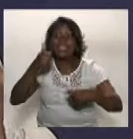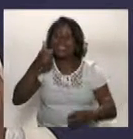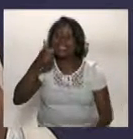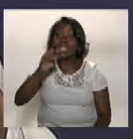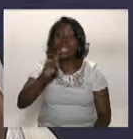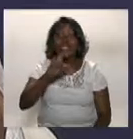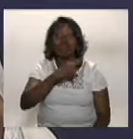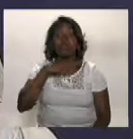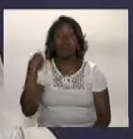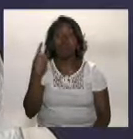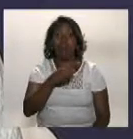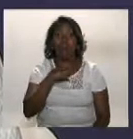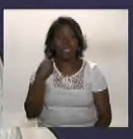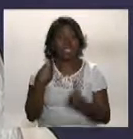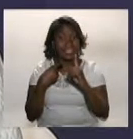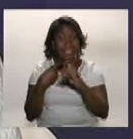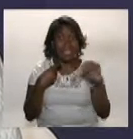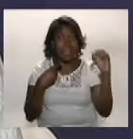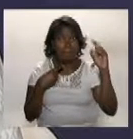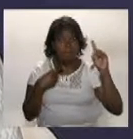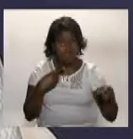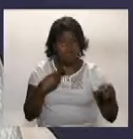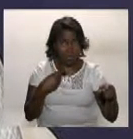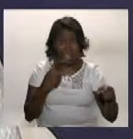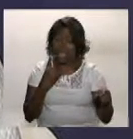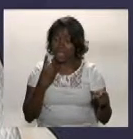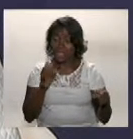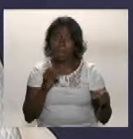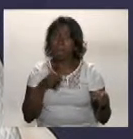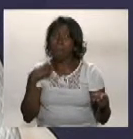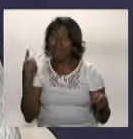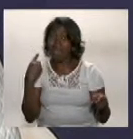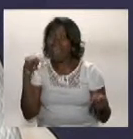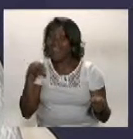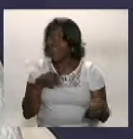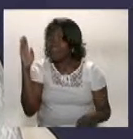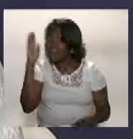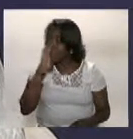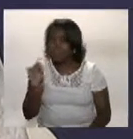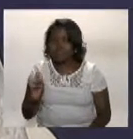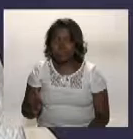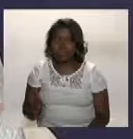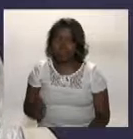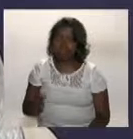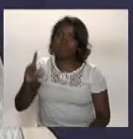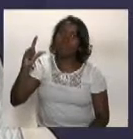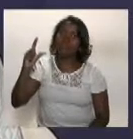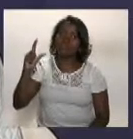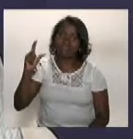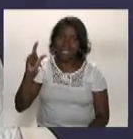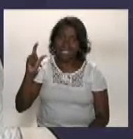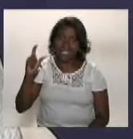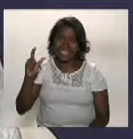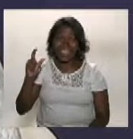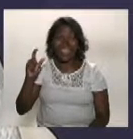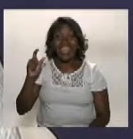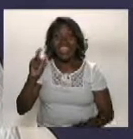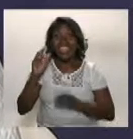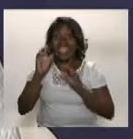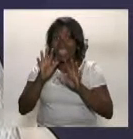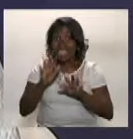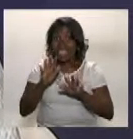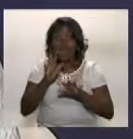dessas questões nesse índice de feminicídio? Não há dúvida. Os países considerados adiantados no